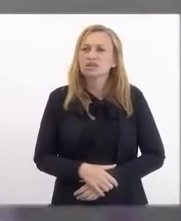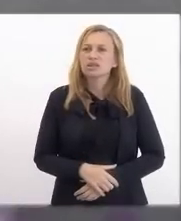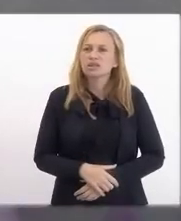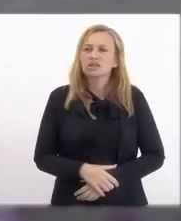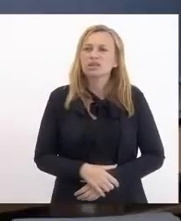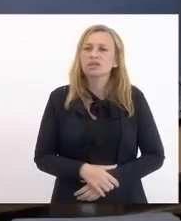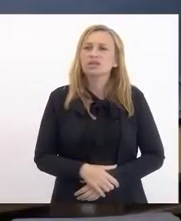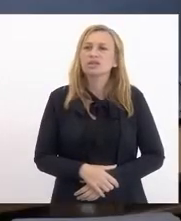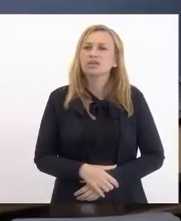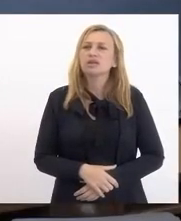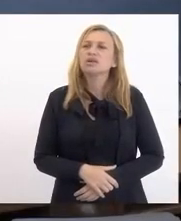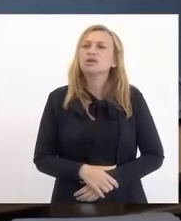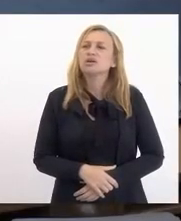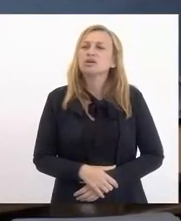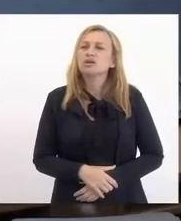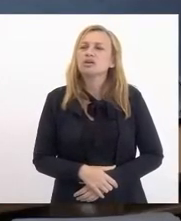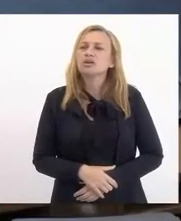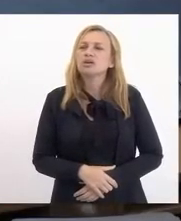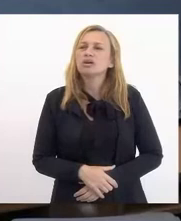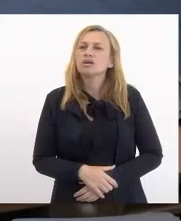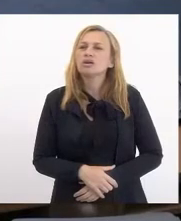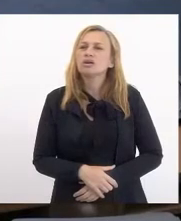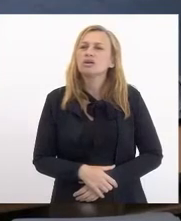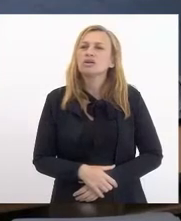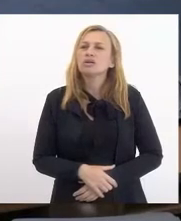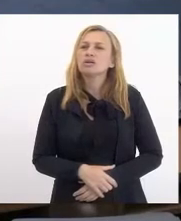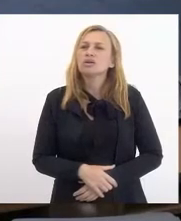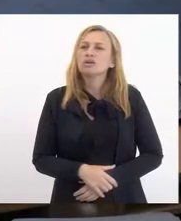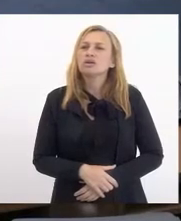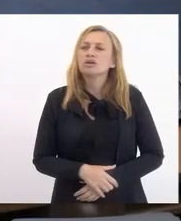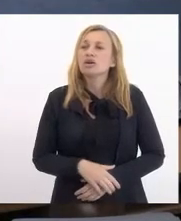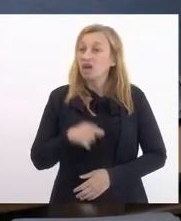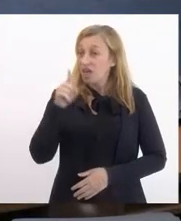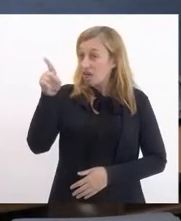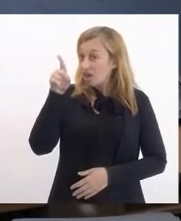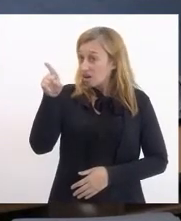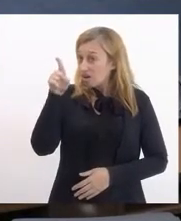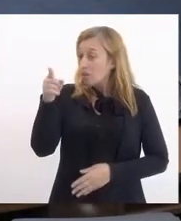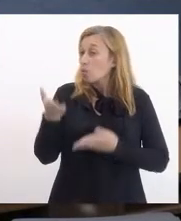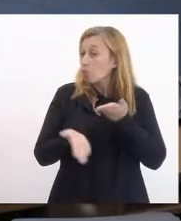Bebeto deputado vai falar. Bebeto. Criador de Curió. Criador de Curió.